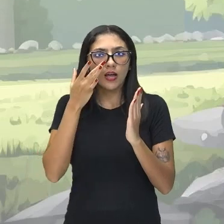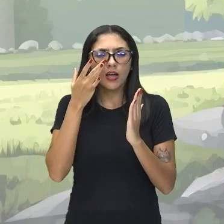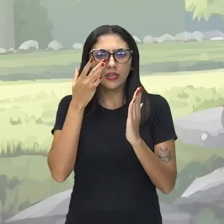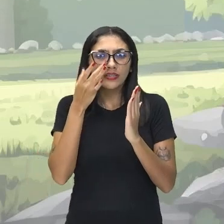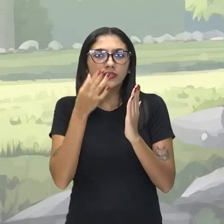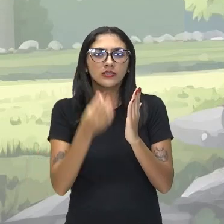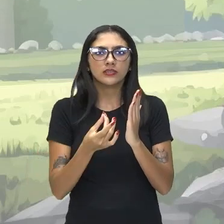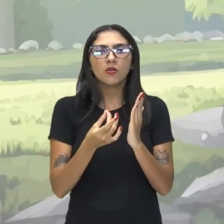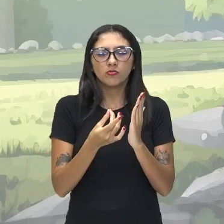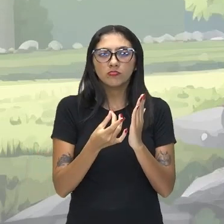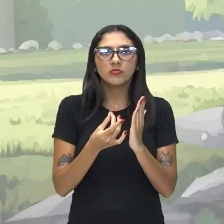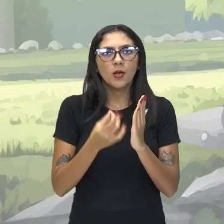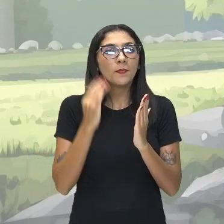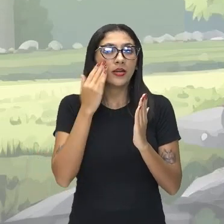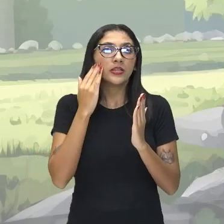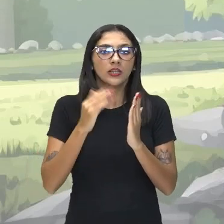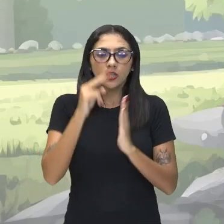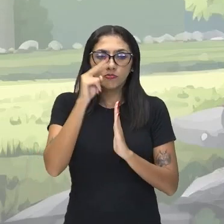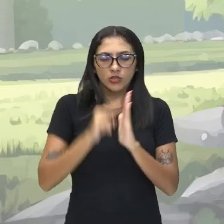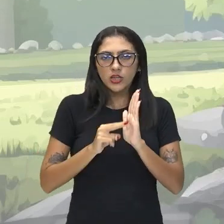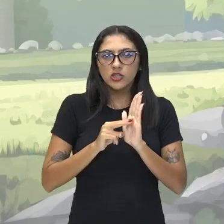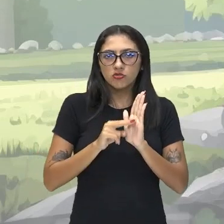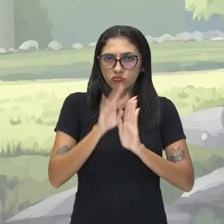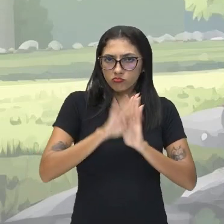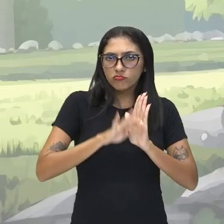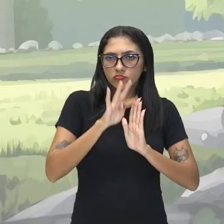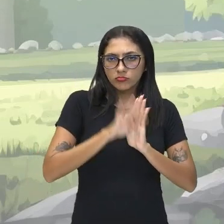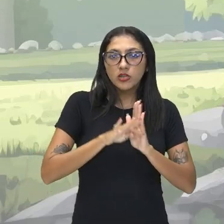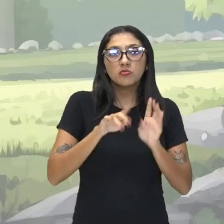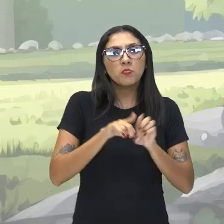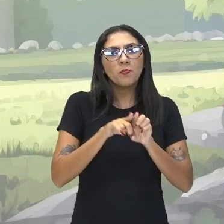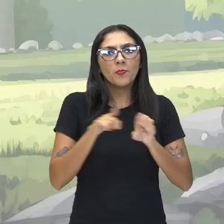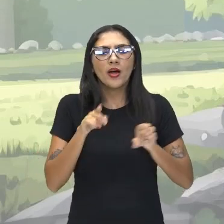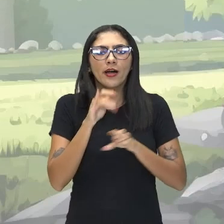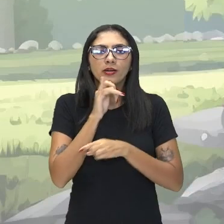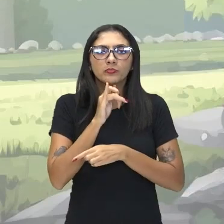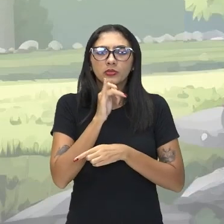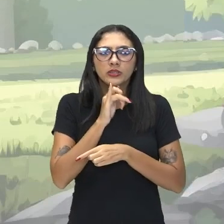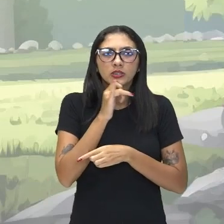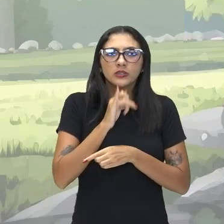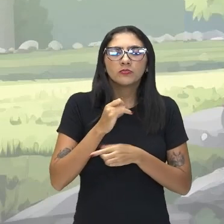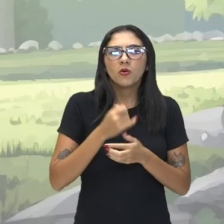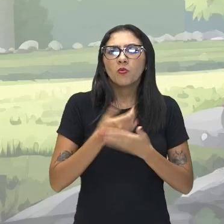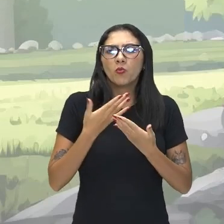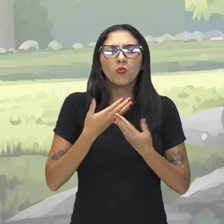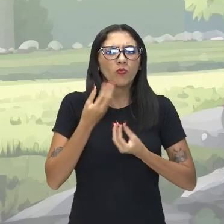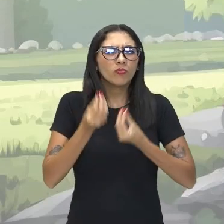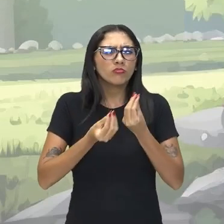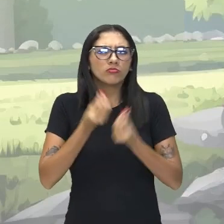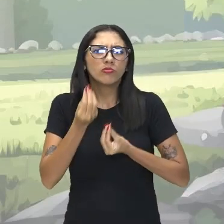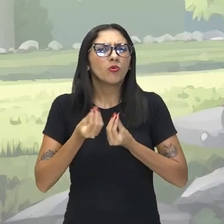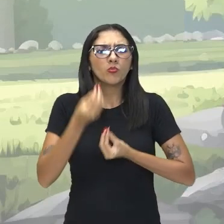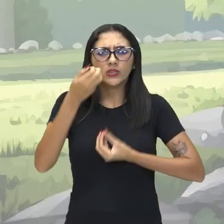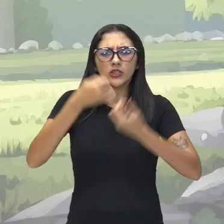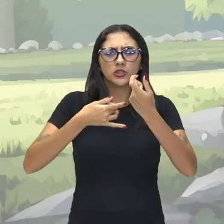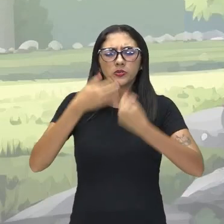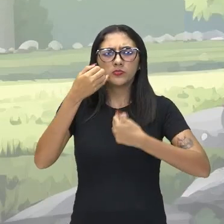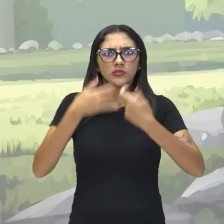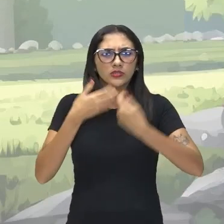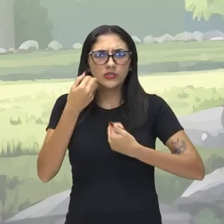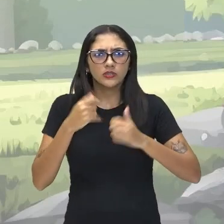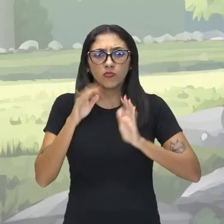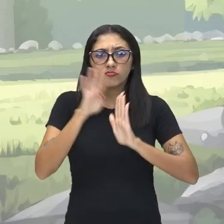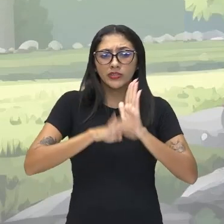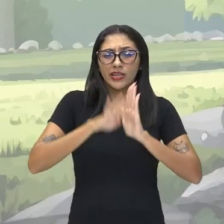o que é contado, mas principalmente a forma como o fato é contado, certo? A forma como o texto